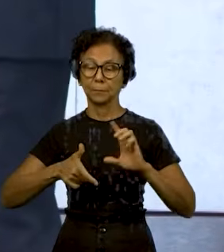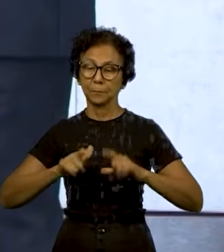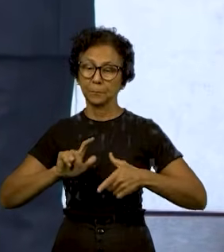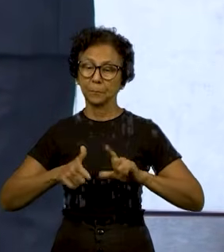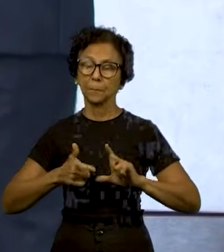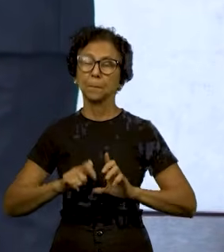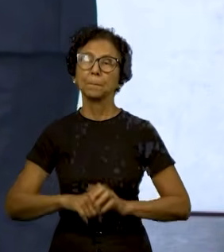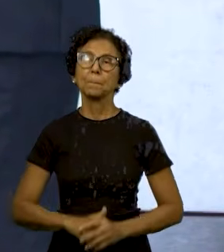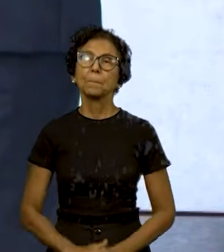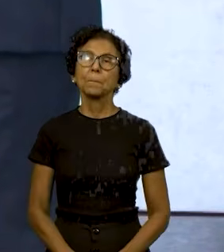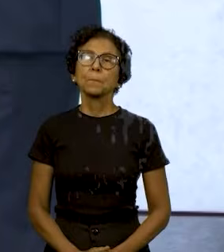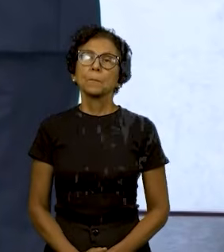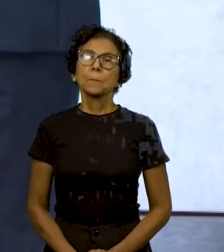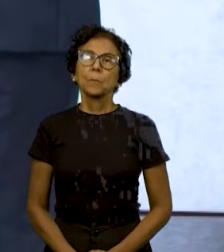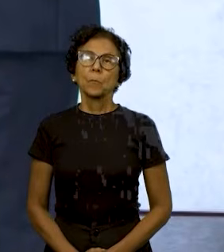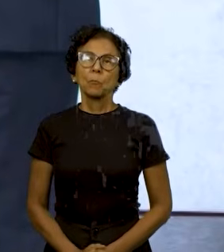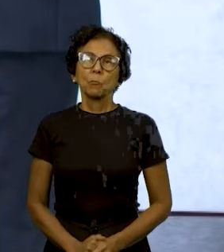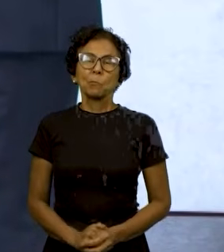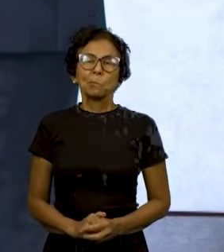Israel.